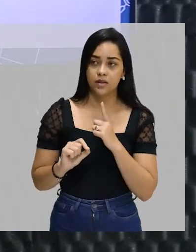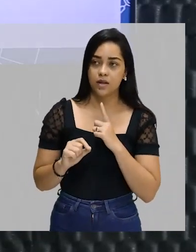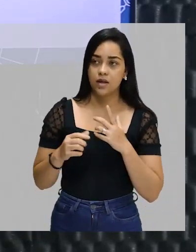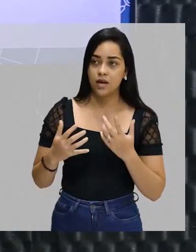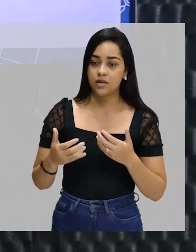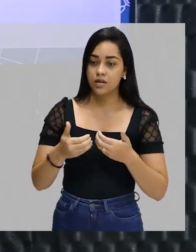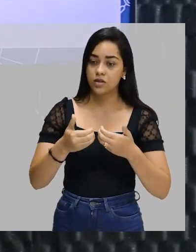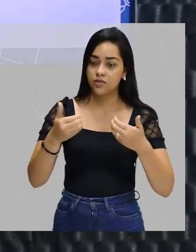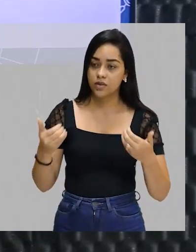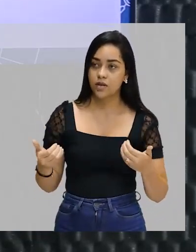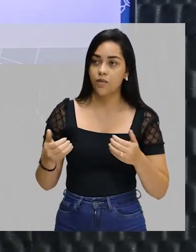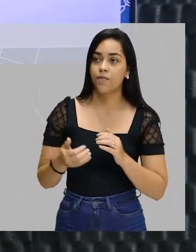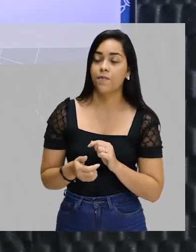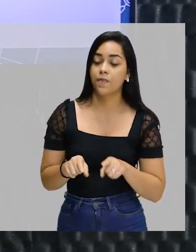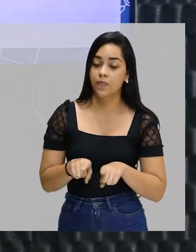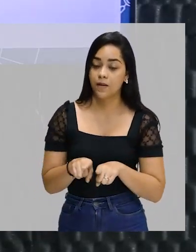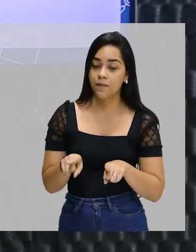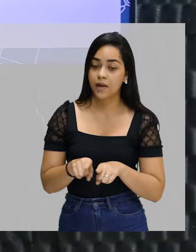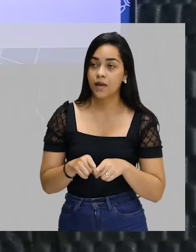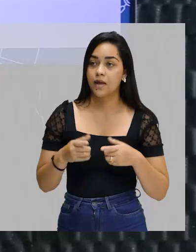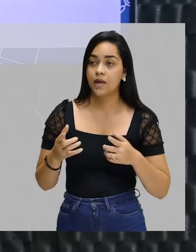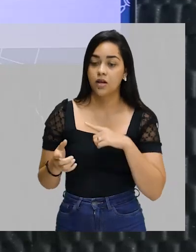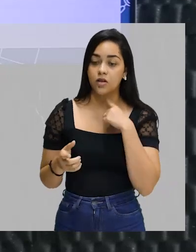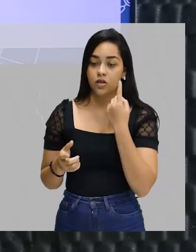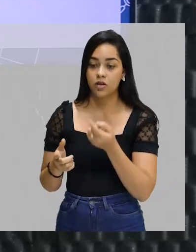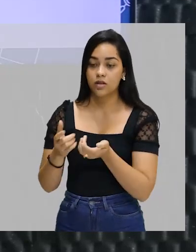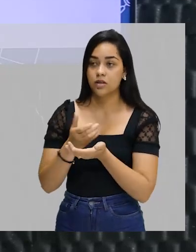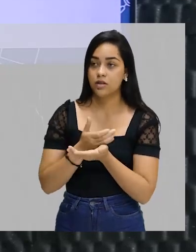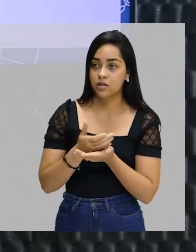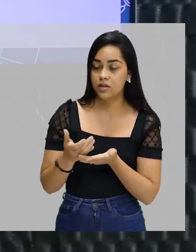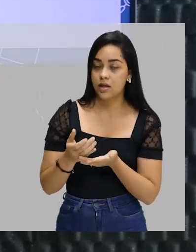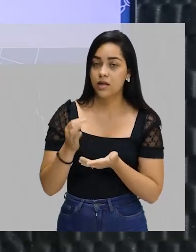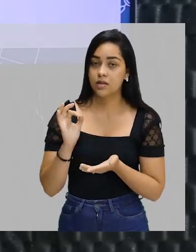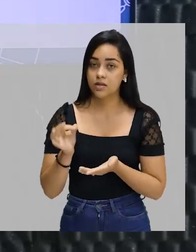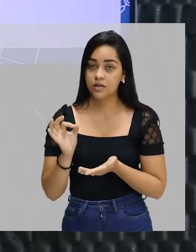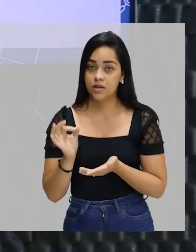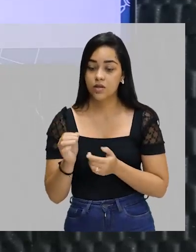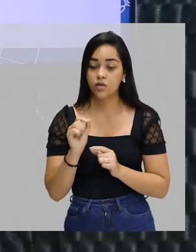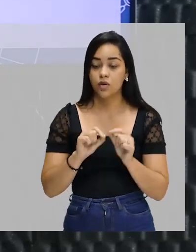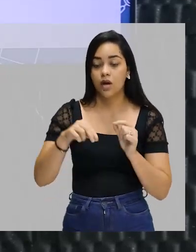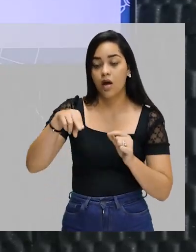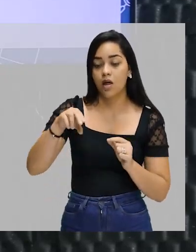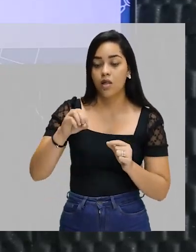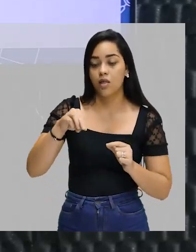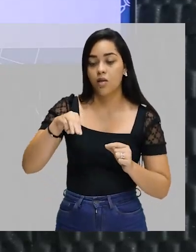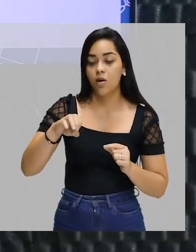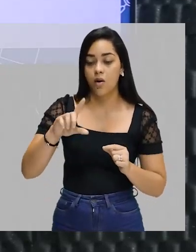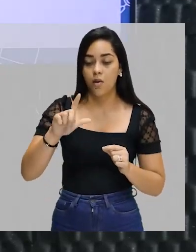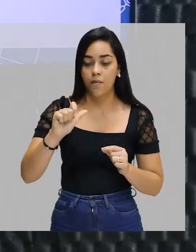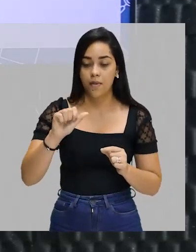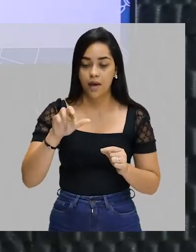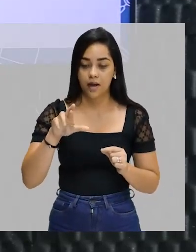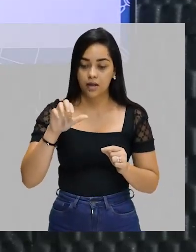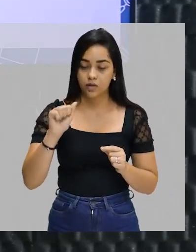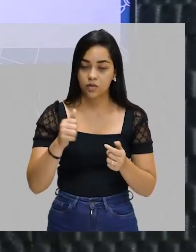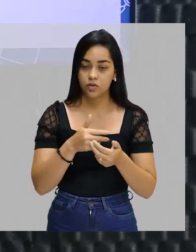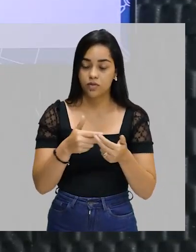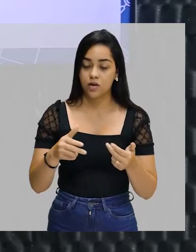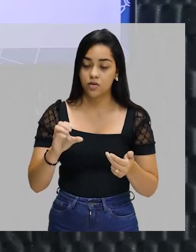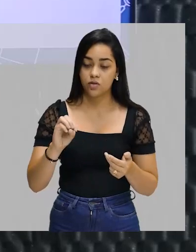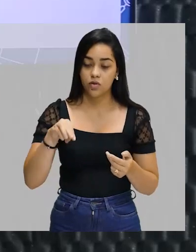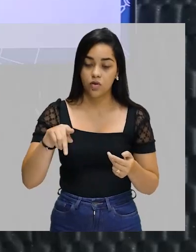essa divisão. Também nós vamos iniciar, certo, a nomenclatura dos